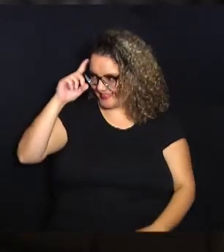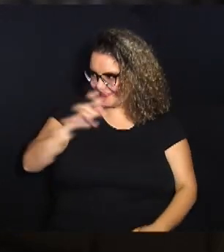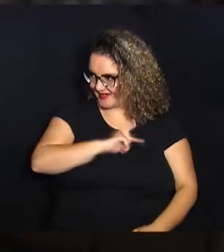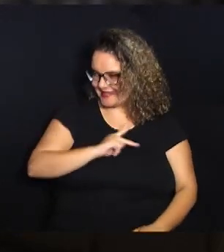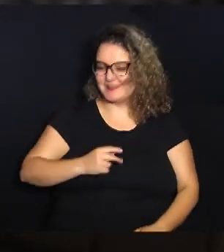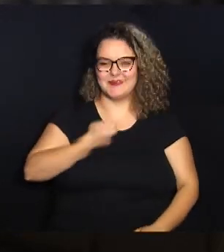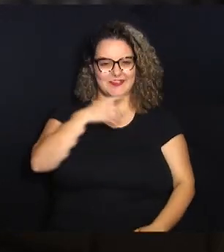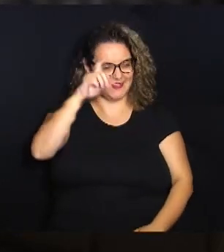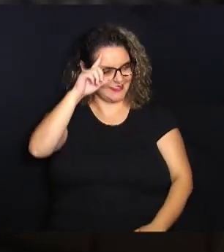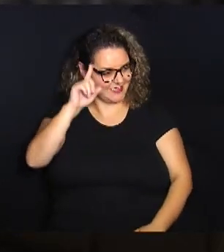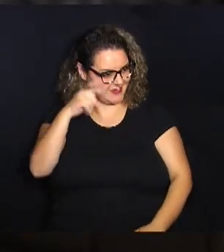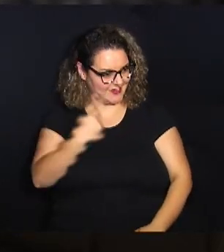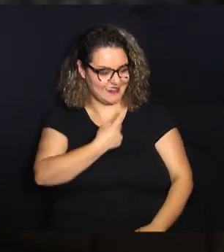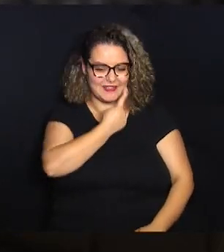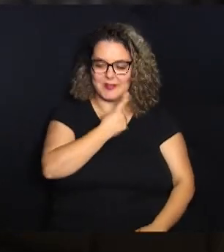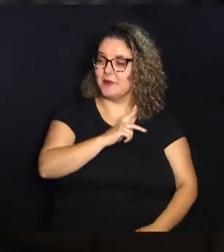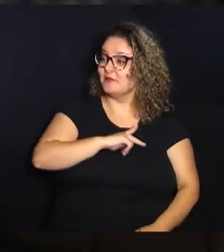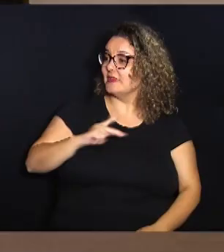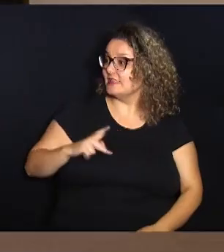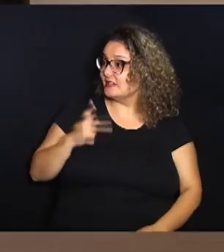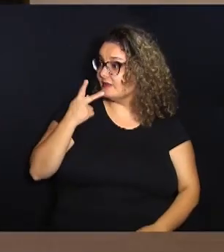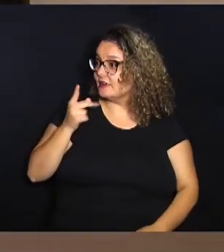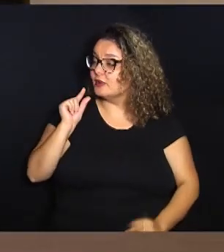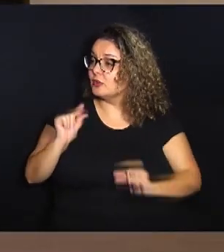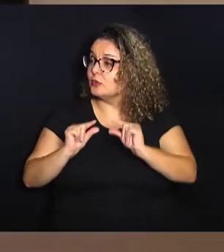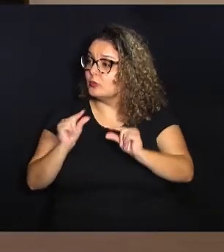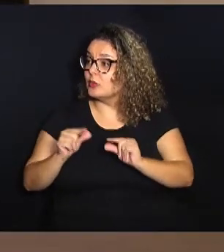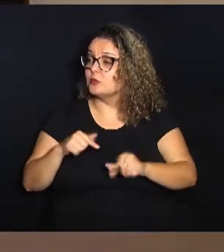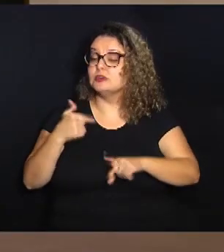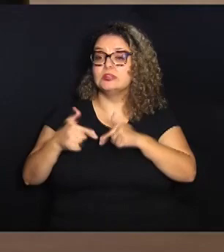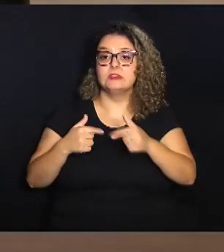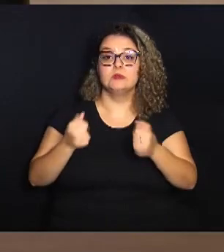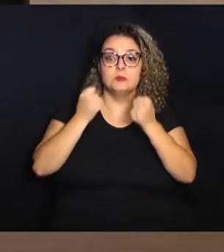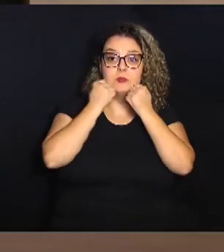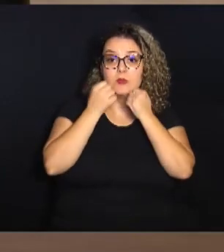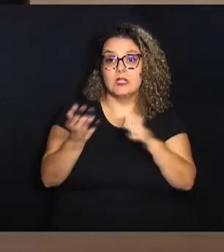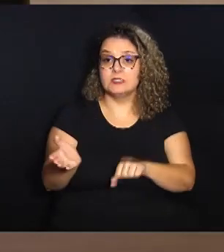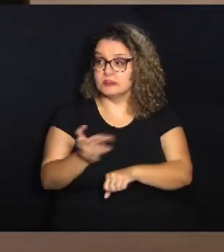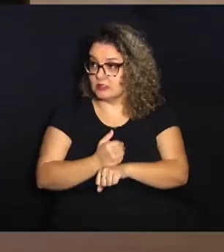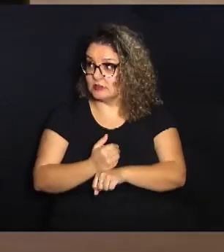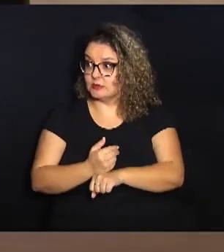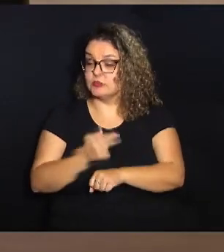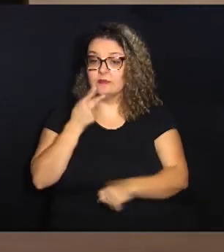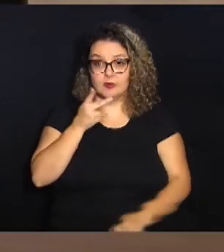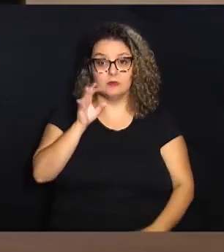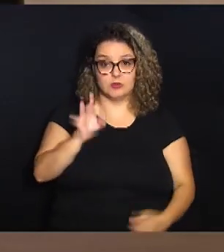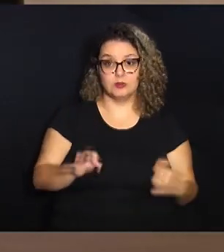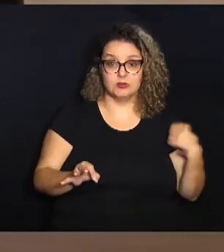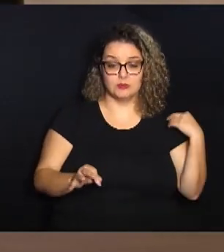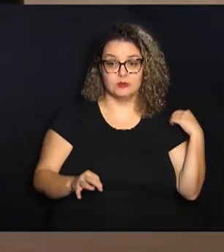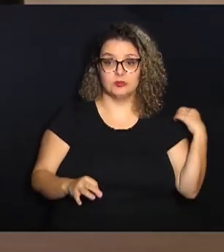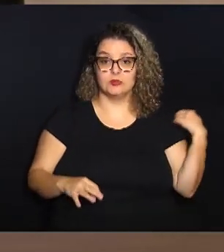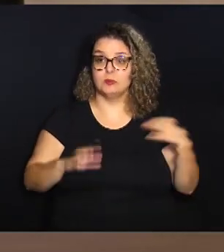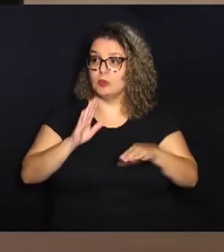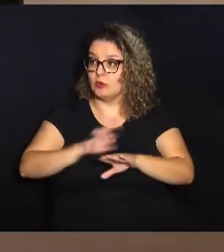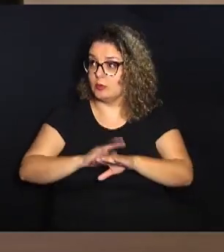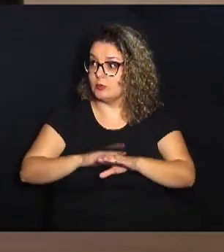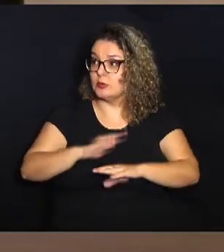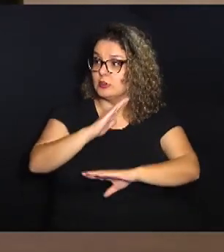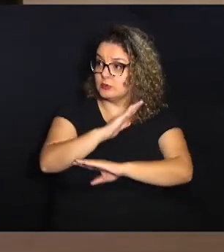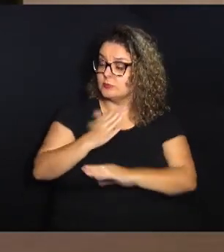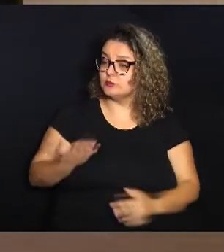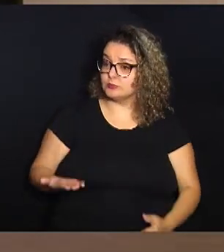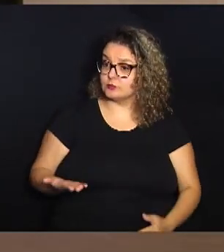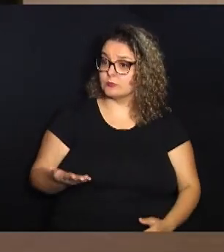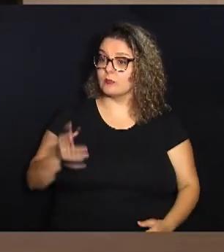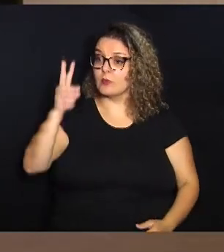dia, Mirna. Presidente, falando um pouquinho desse trabalho de julho, mas antes a gente falar precisamente sobre o funcionamento da Câmara e tudo mais,